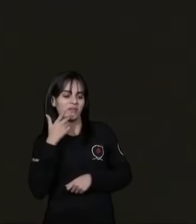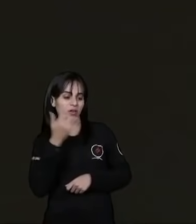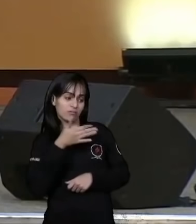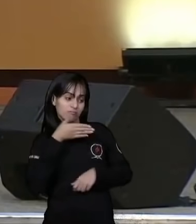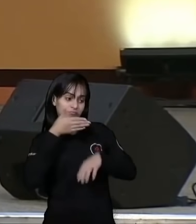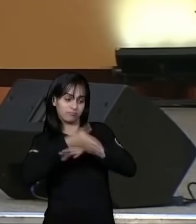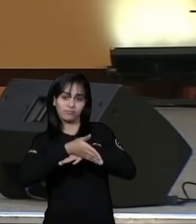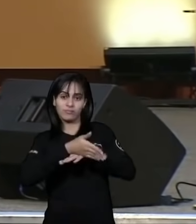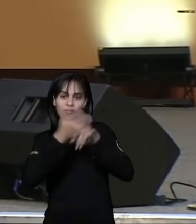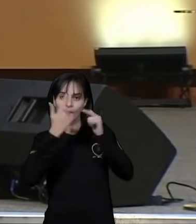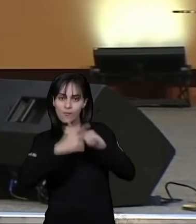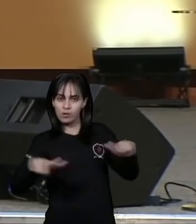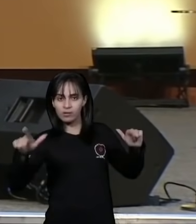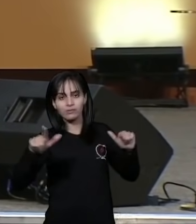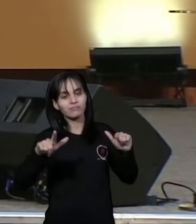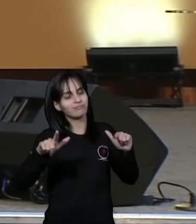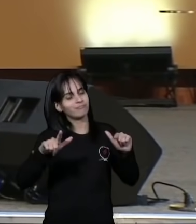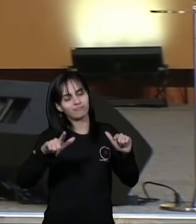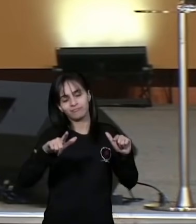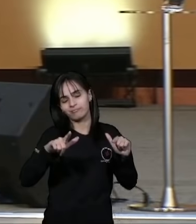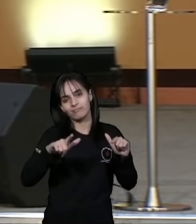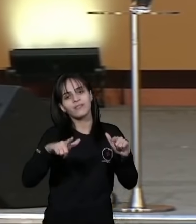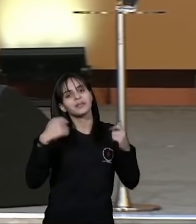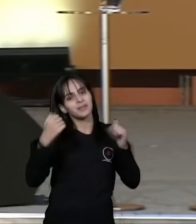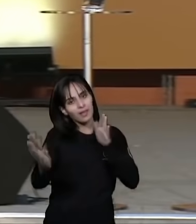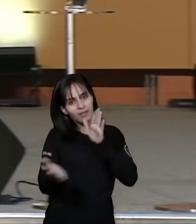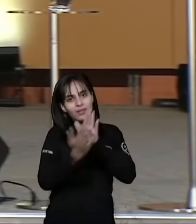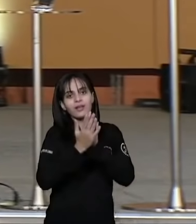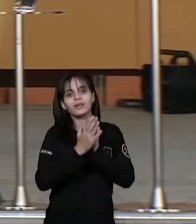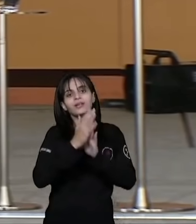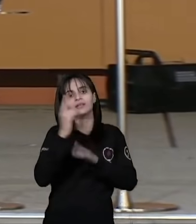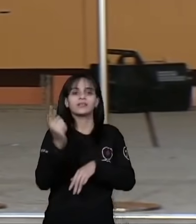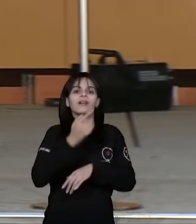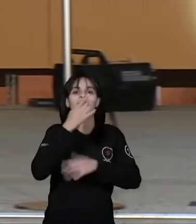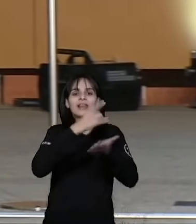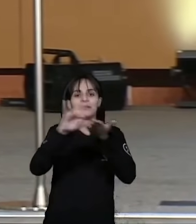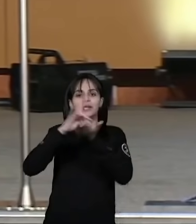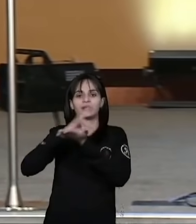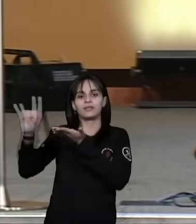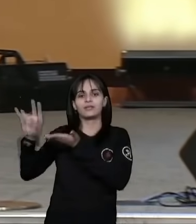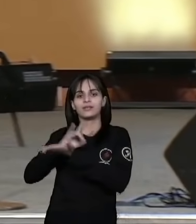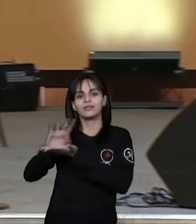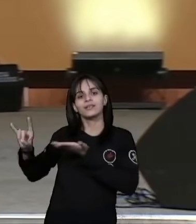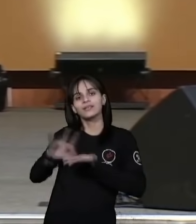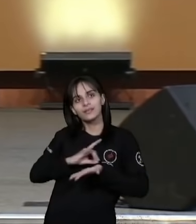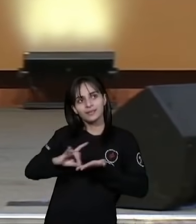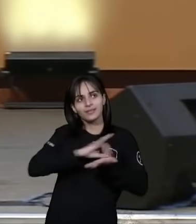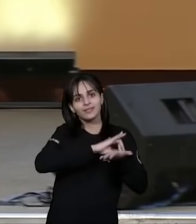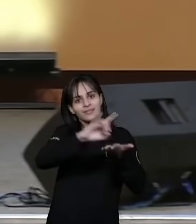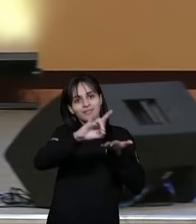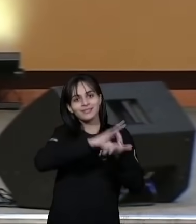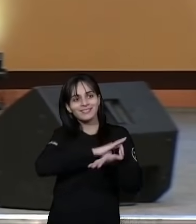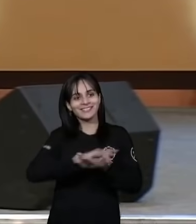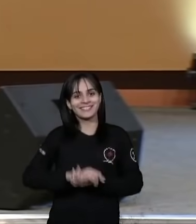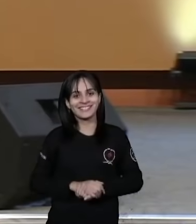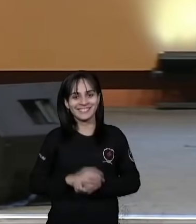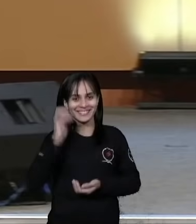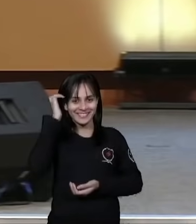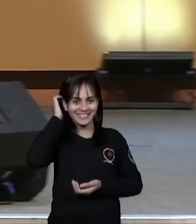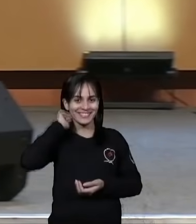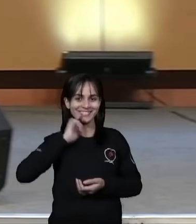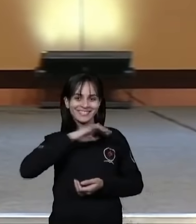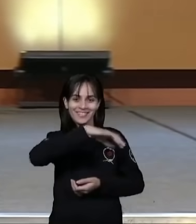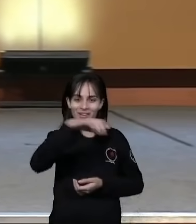disse que eles vão entrar na terra para lá vazia não tiveram que enfrentar girgaseu eo jebuseu é teu cananeu é meu